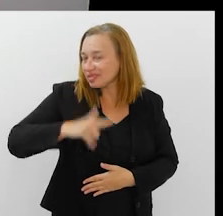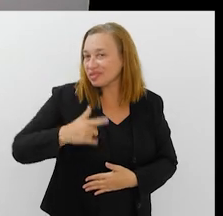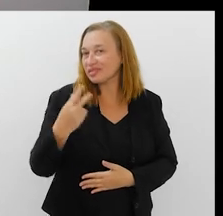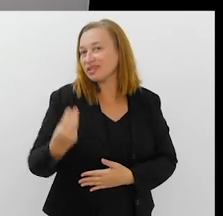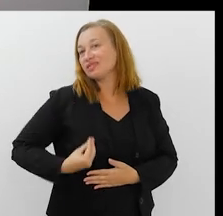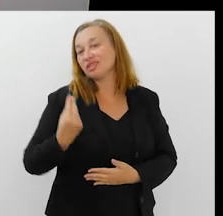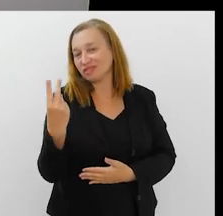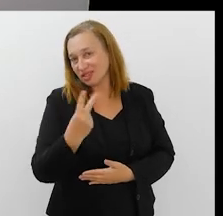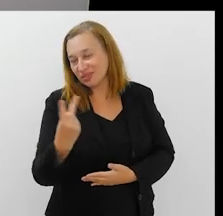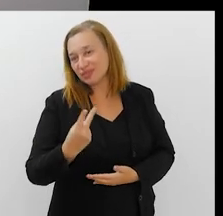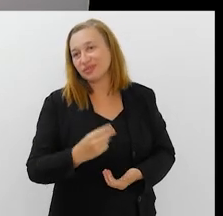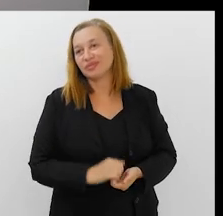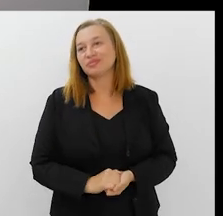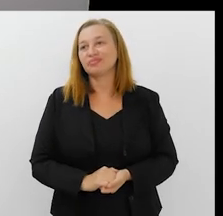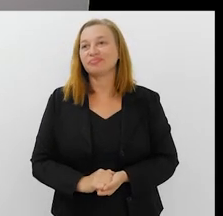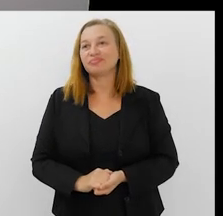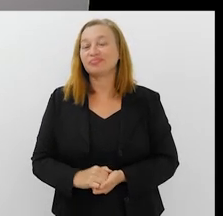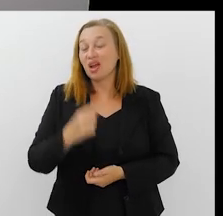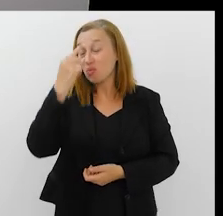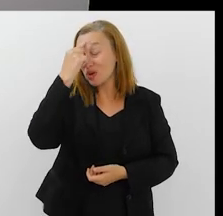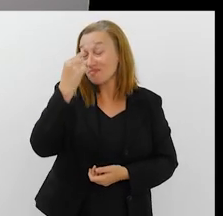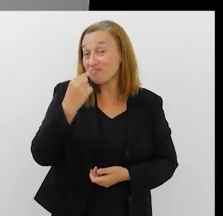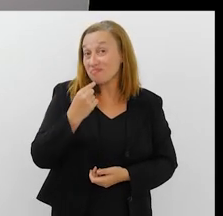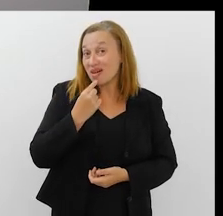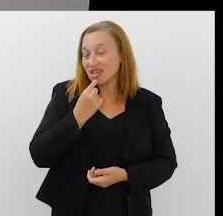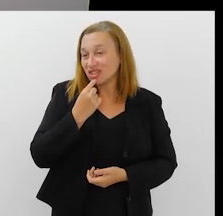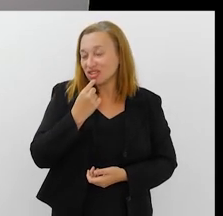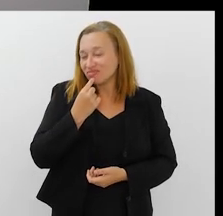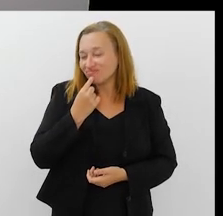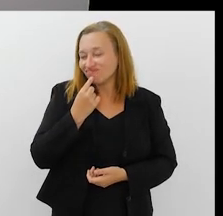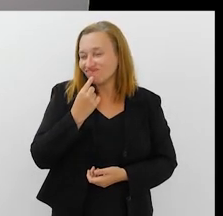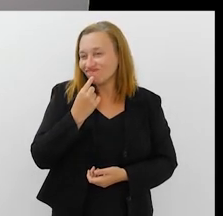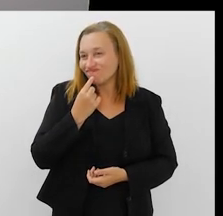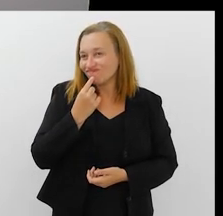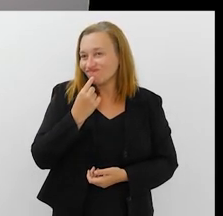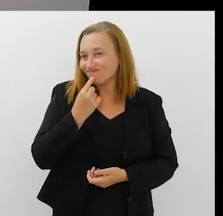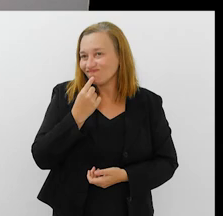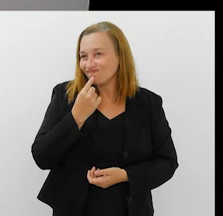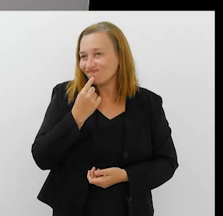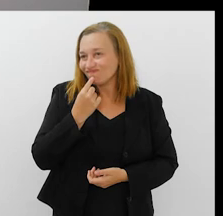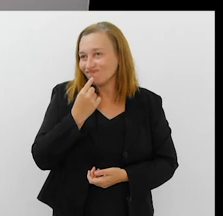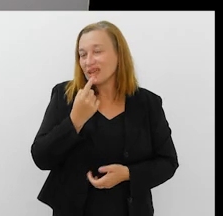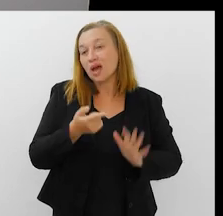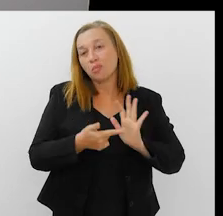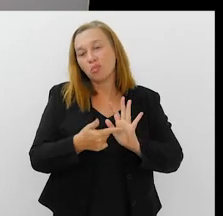bate-papo agradecendo mais uma vez a presença de vocês. Com uma imagem que